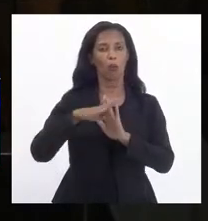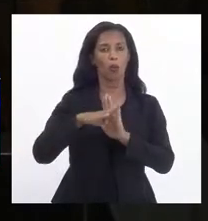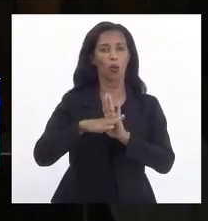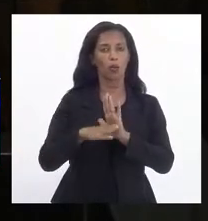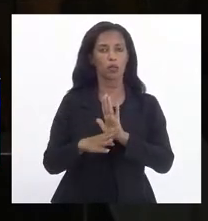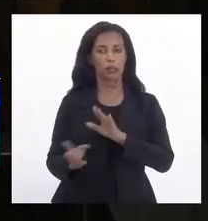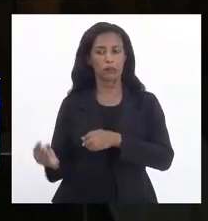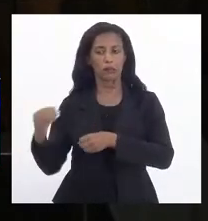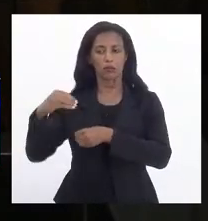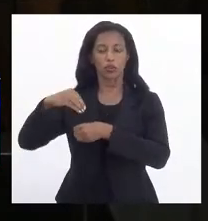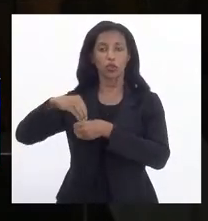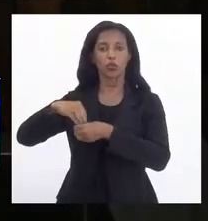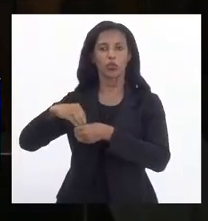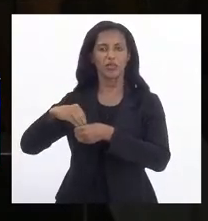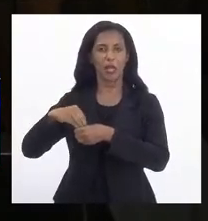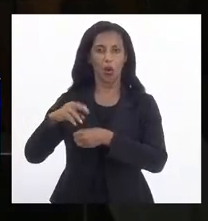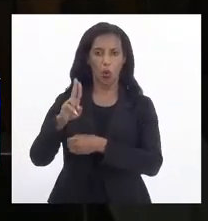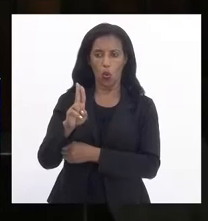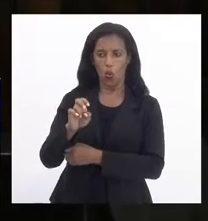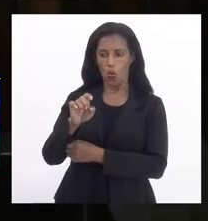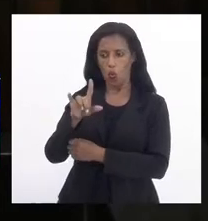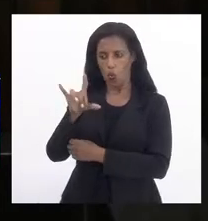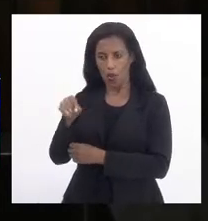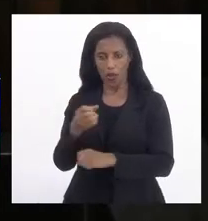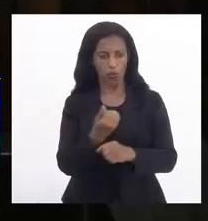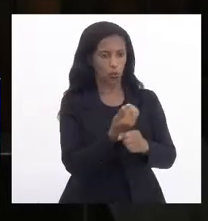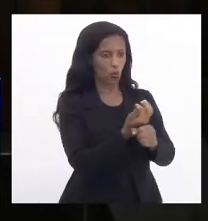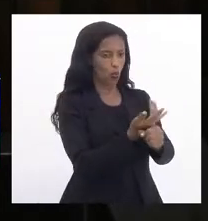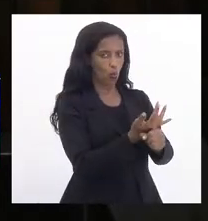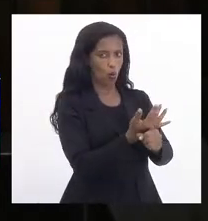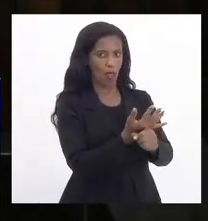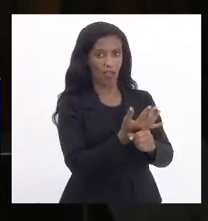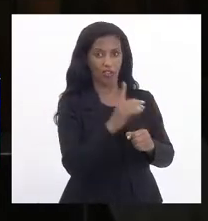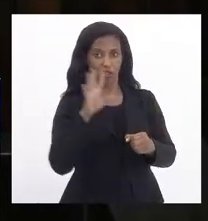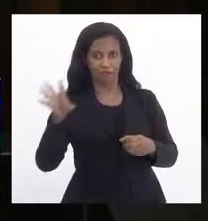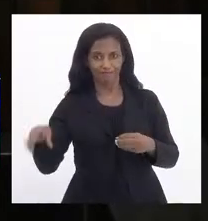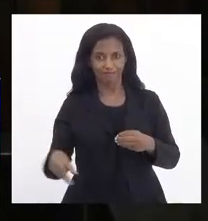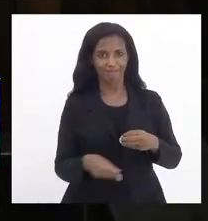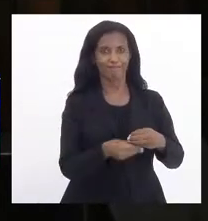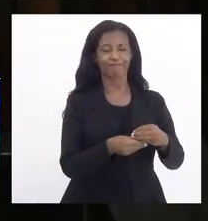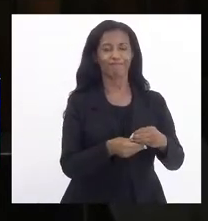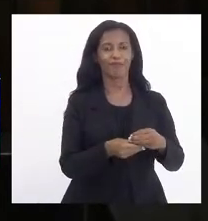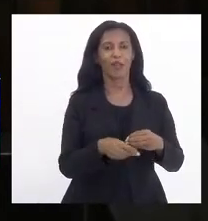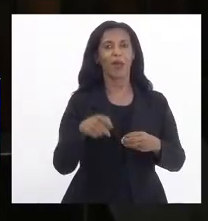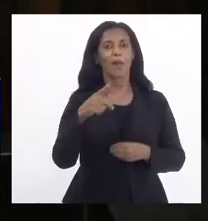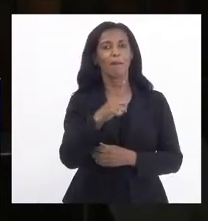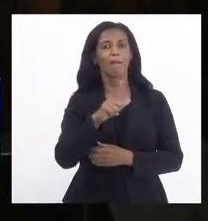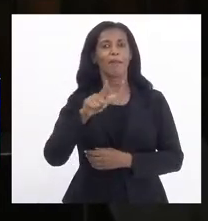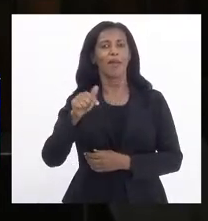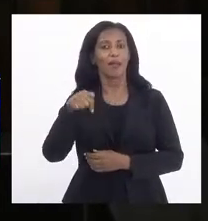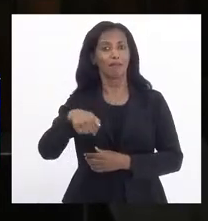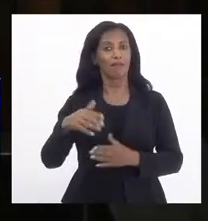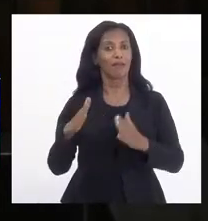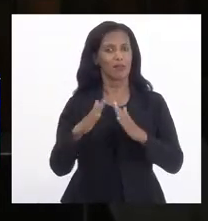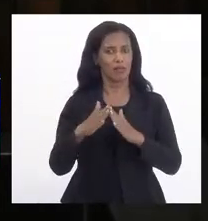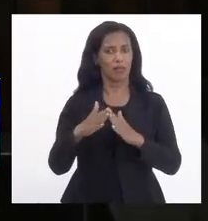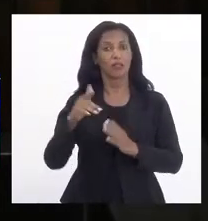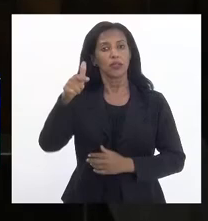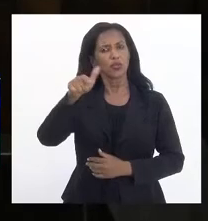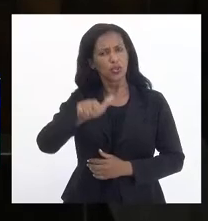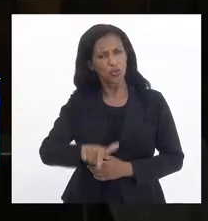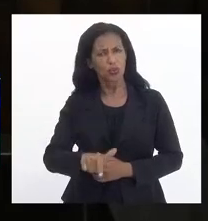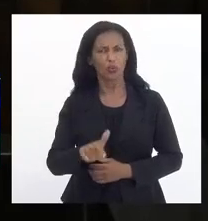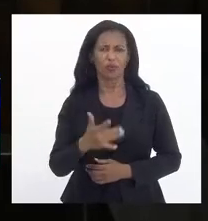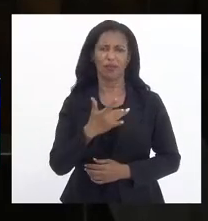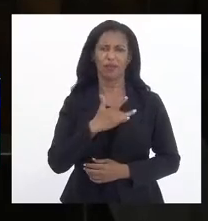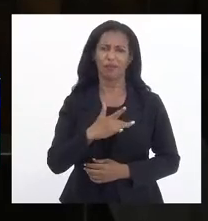da UESO pela UERJ, encaminhado para essa casa através do projeto de lei 5071. Eu quero dizer mais uma vez que eu